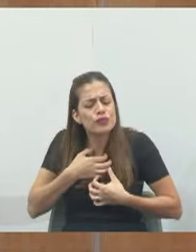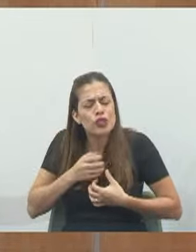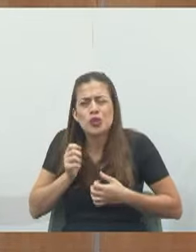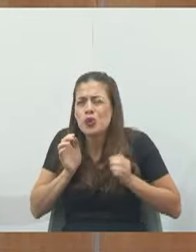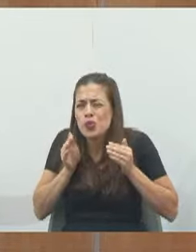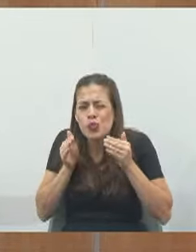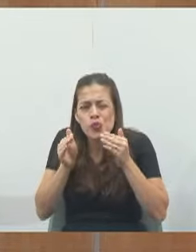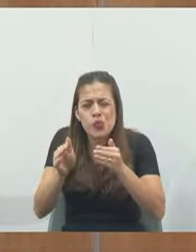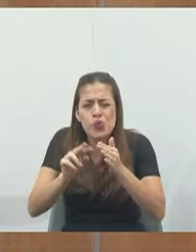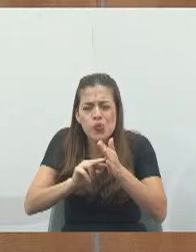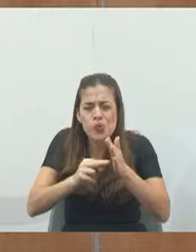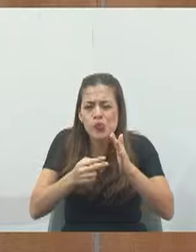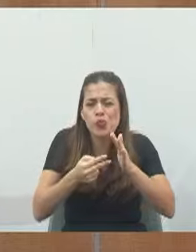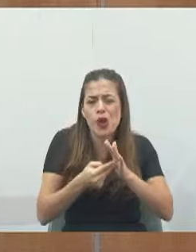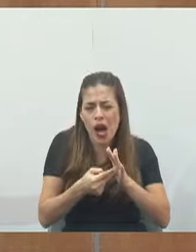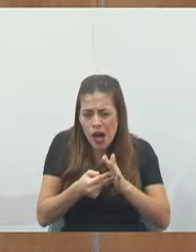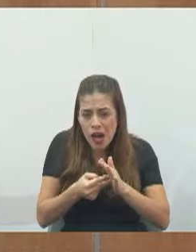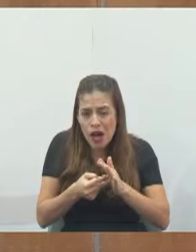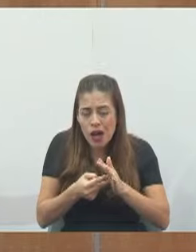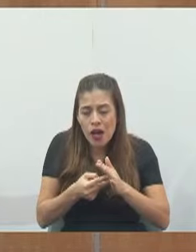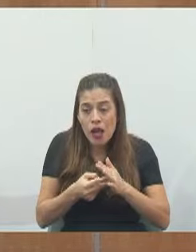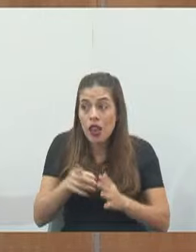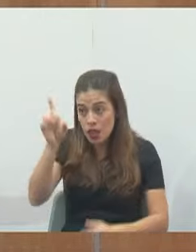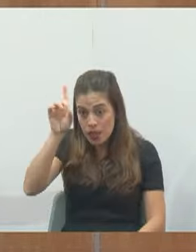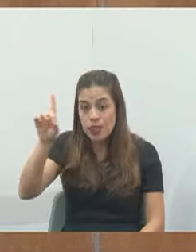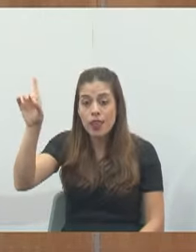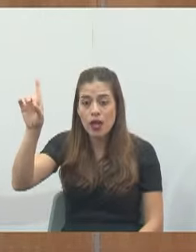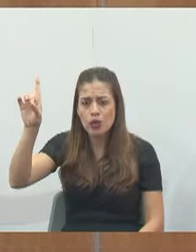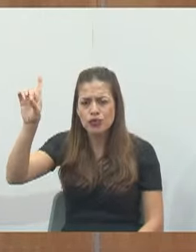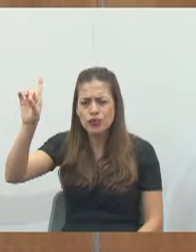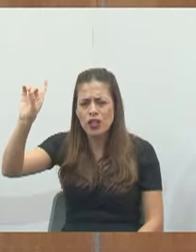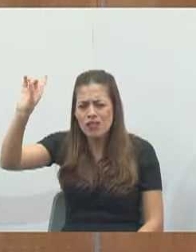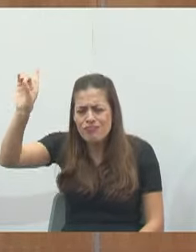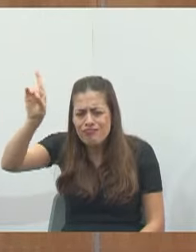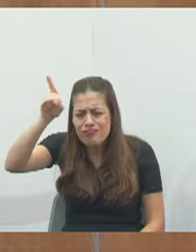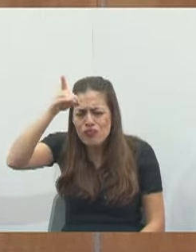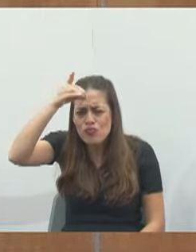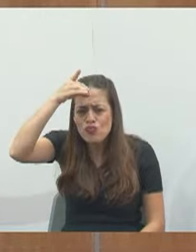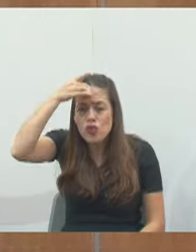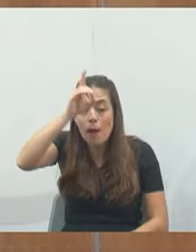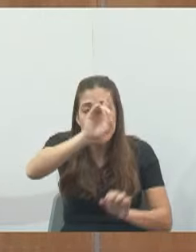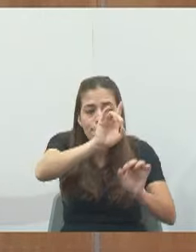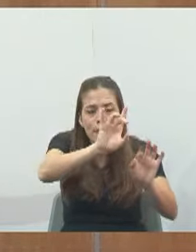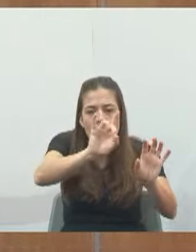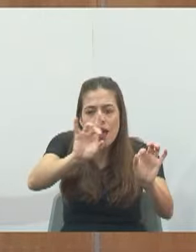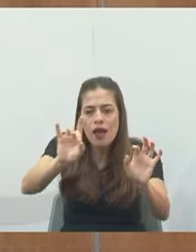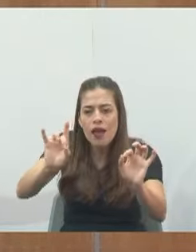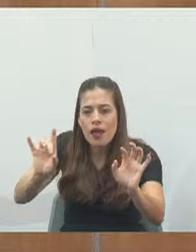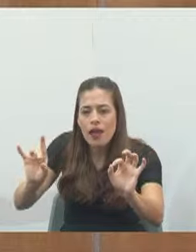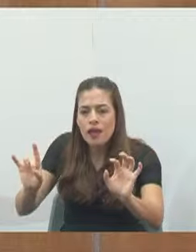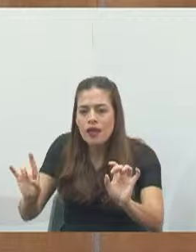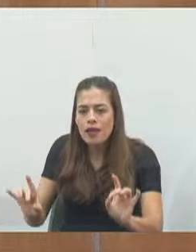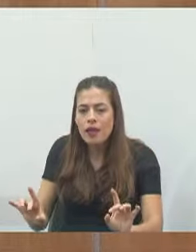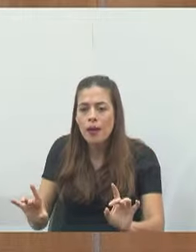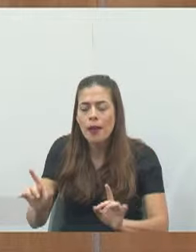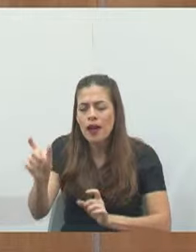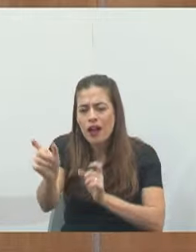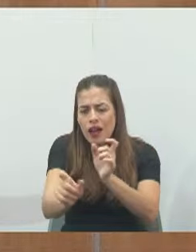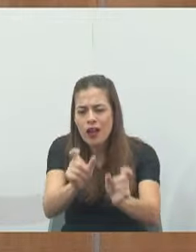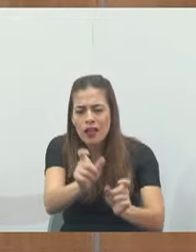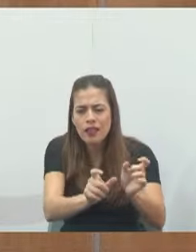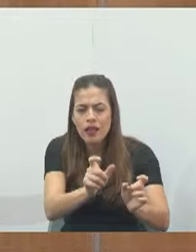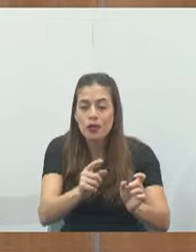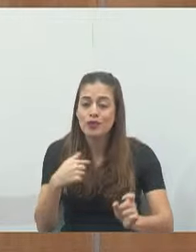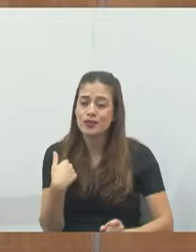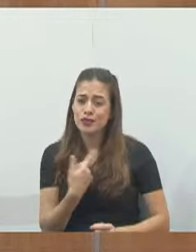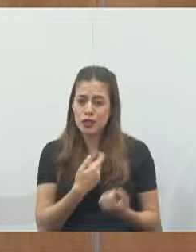nosso significado. Né? Deus deu um dom especial para cada um de vocês e a gente precisa